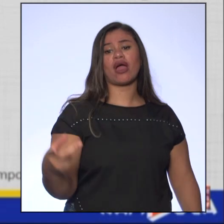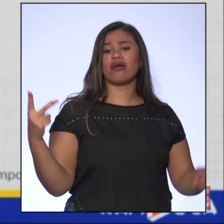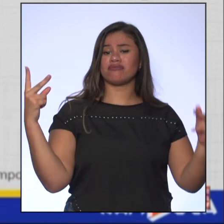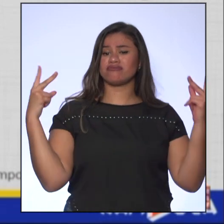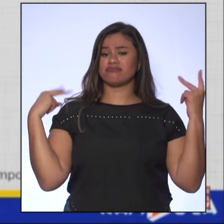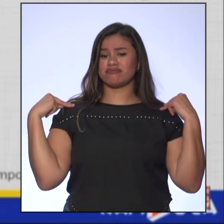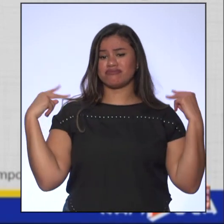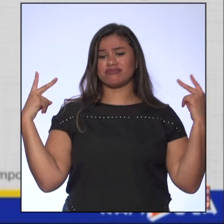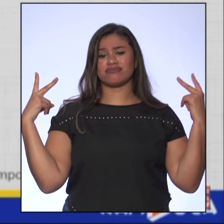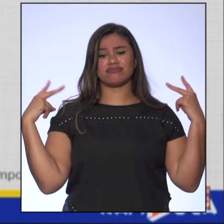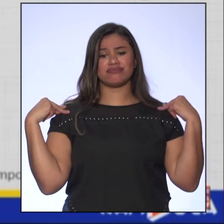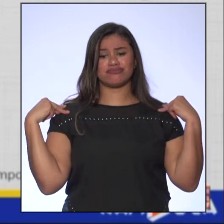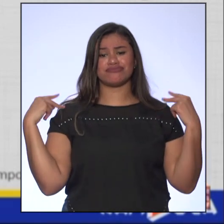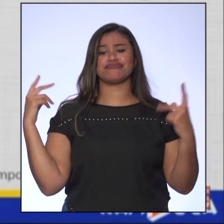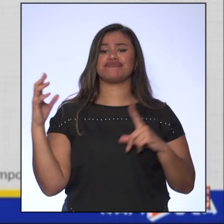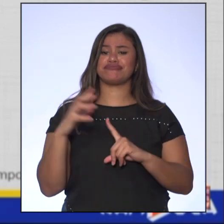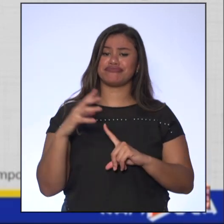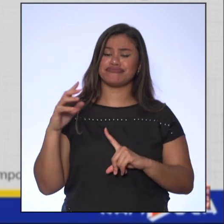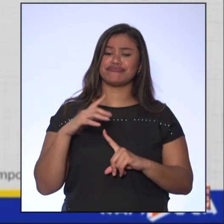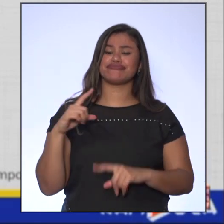motoristas